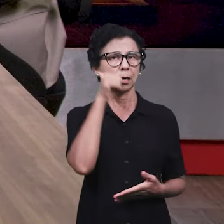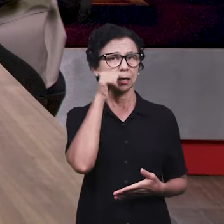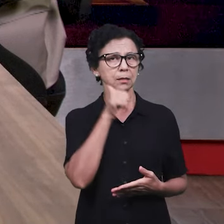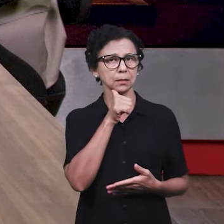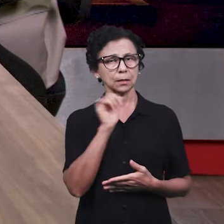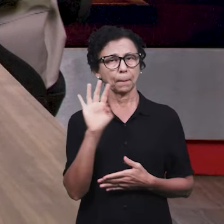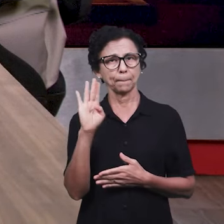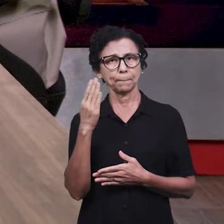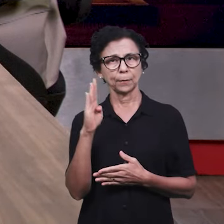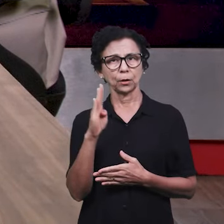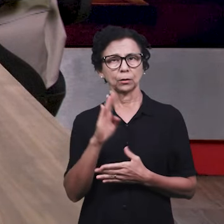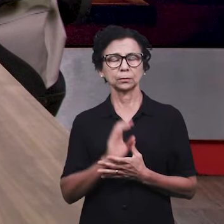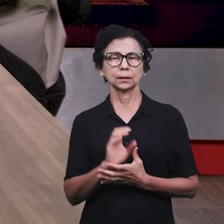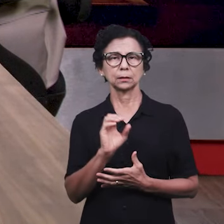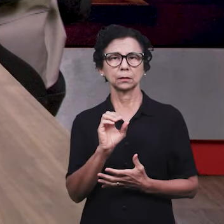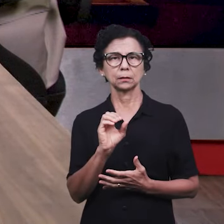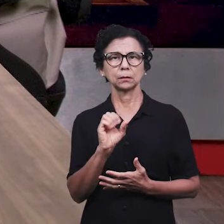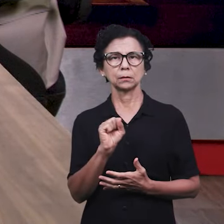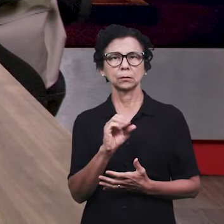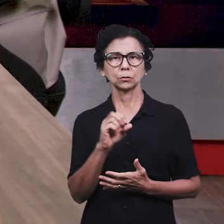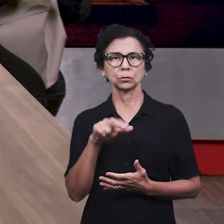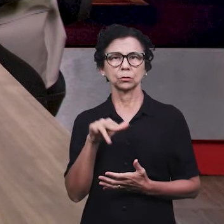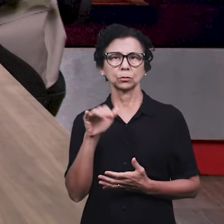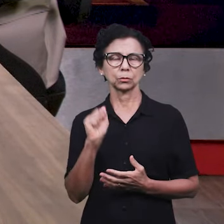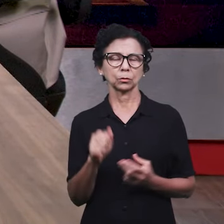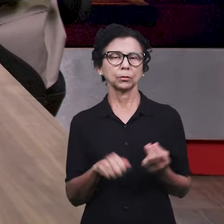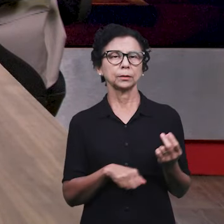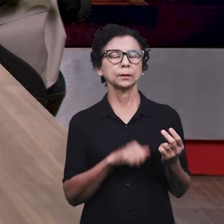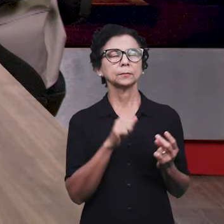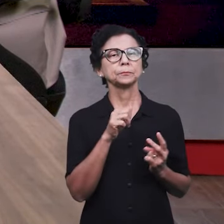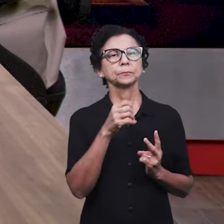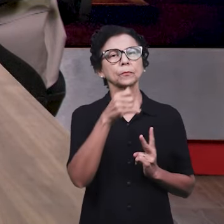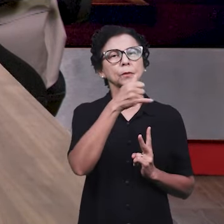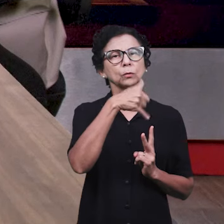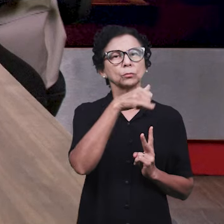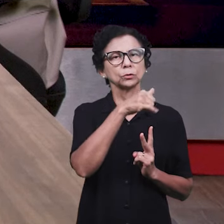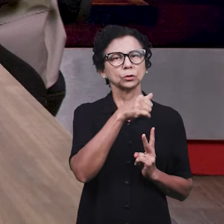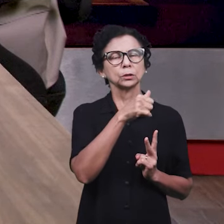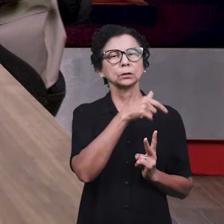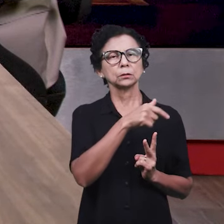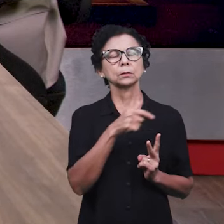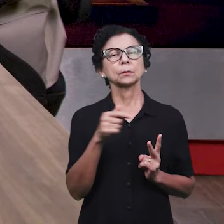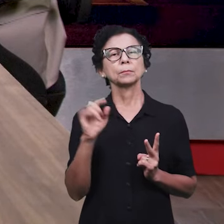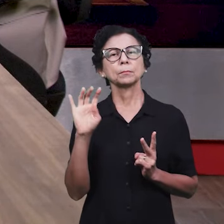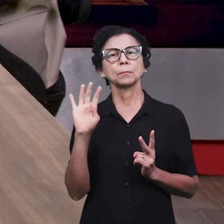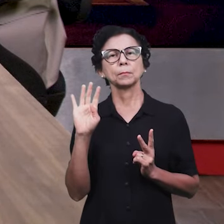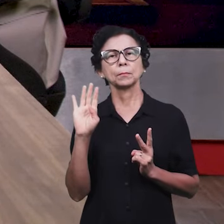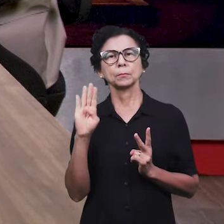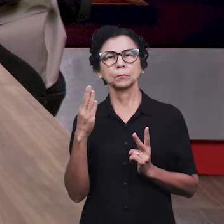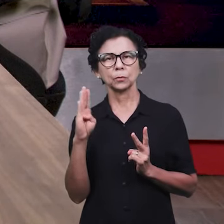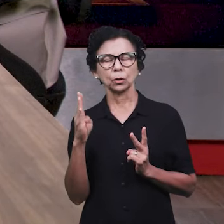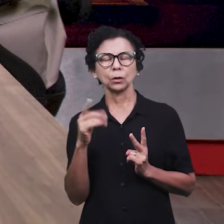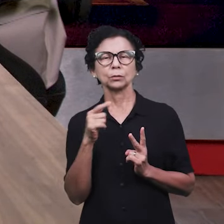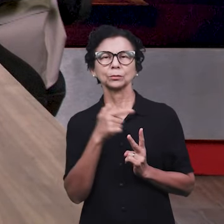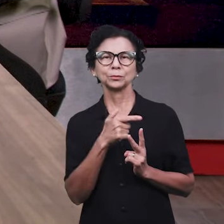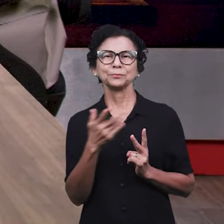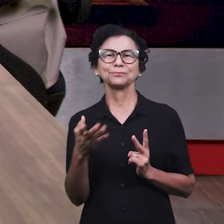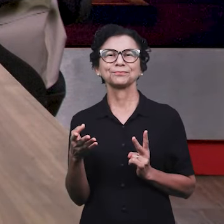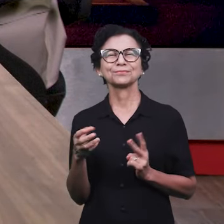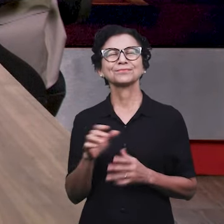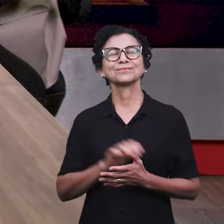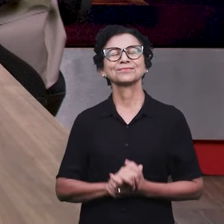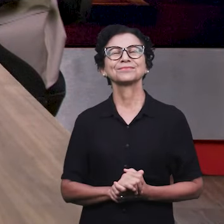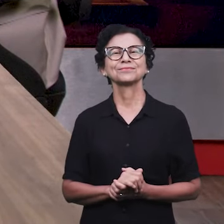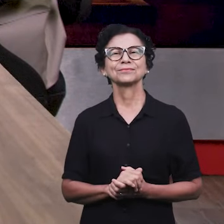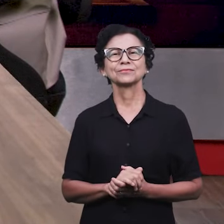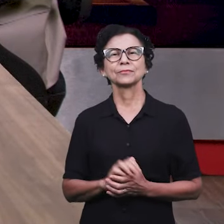Sônia. Paz do Senhor. Também o biólogo e ungido Willer também. Paz do Senhor, pastor, paz do Senhor, irmã. Compondo essa